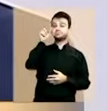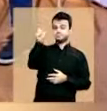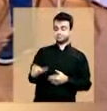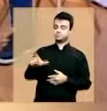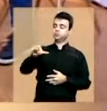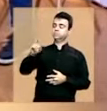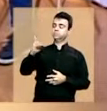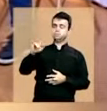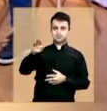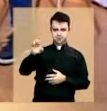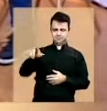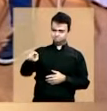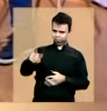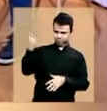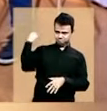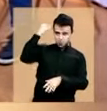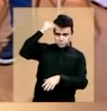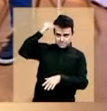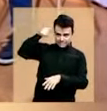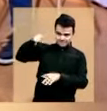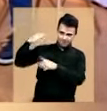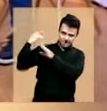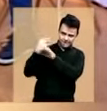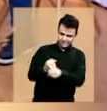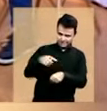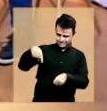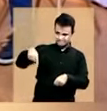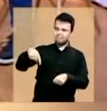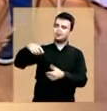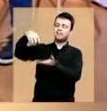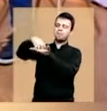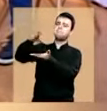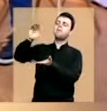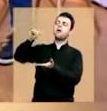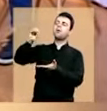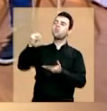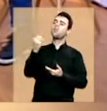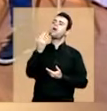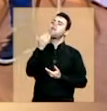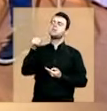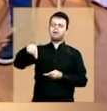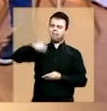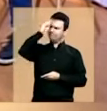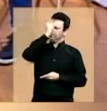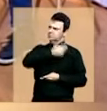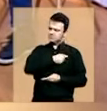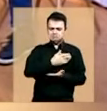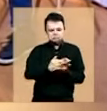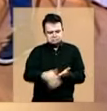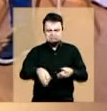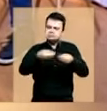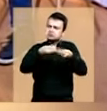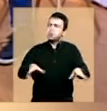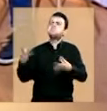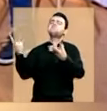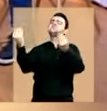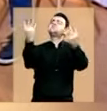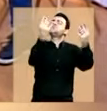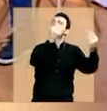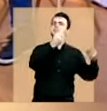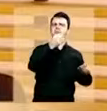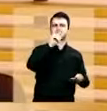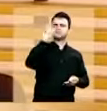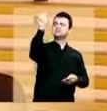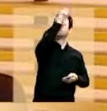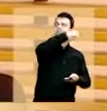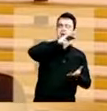pela sua experiência no banco de alimentos, como é que está a situação de Rio Preto? O que a gente mais desperdiça? Quais são os artigos que